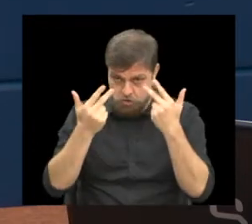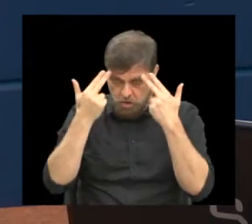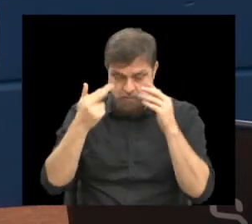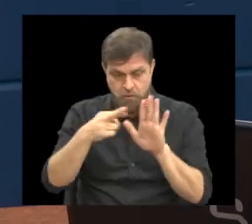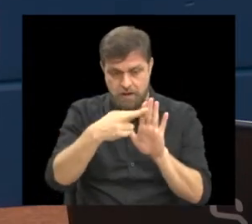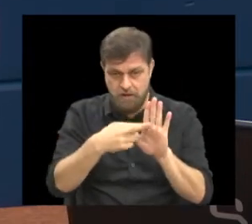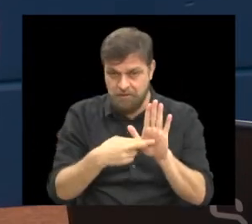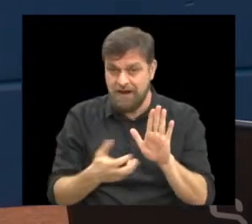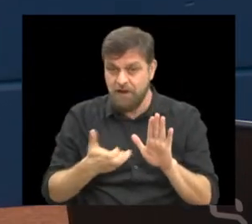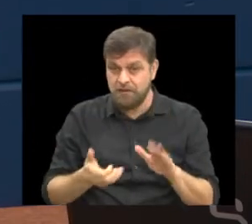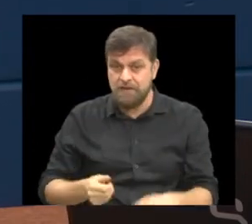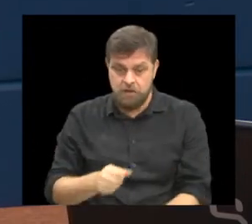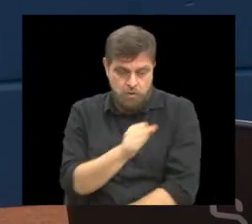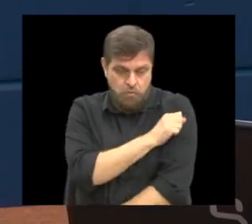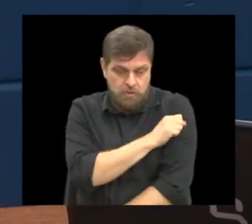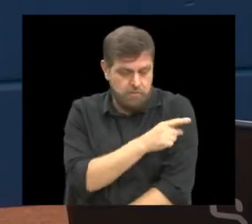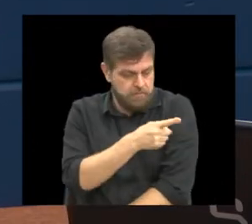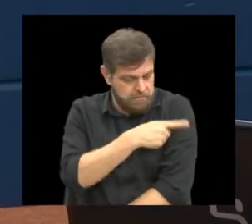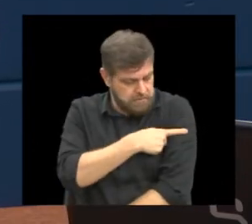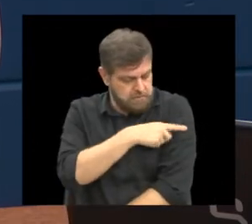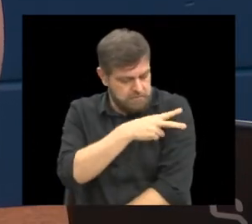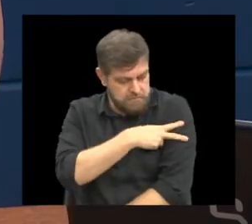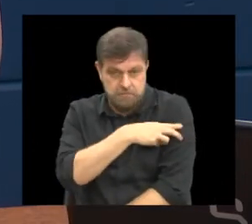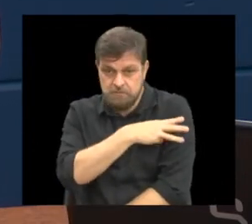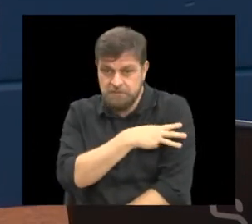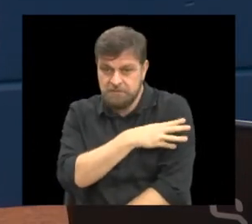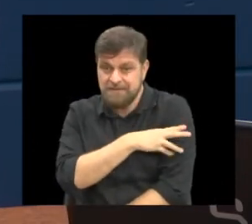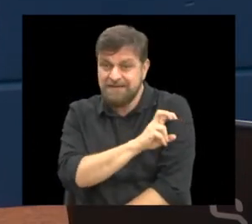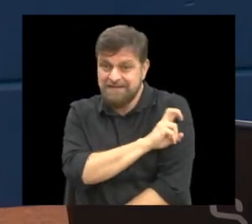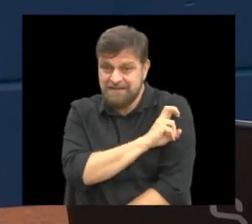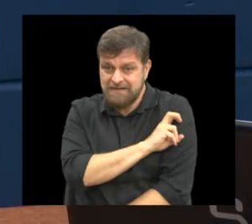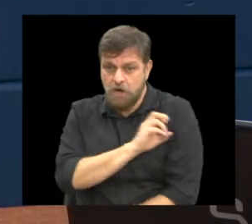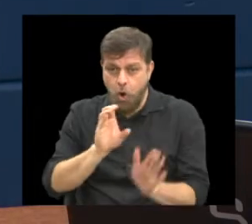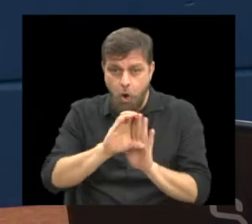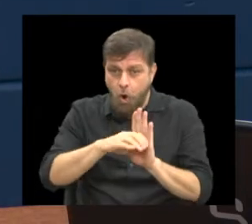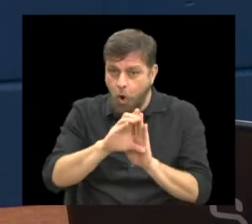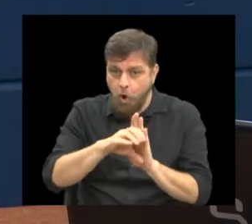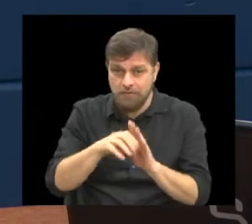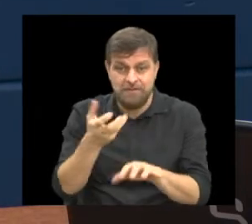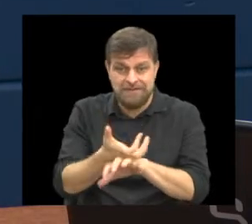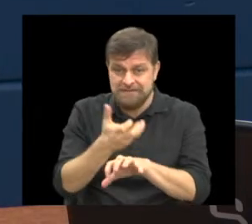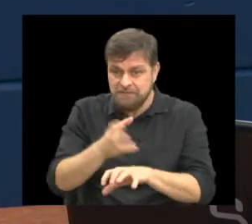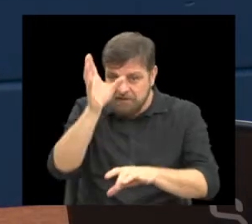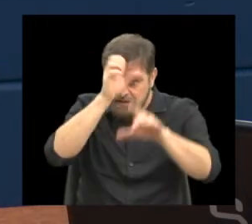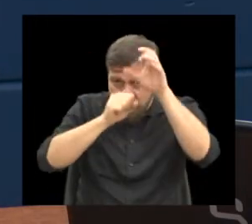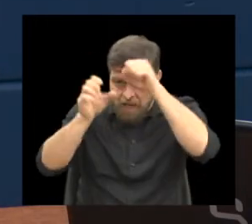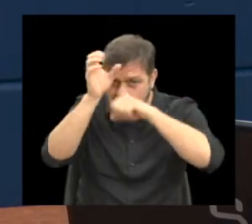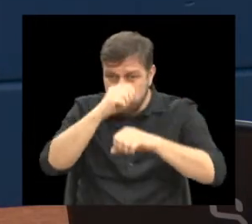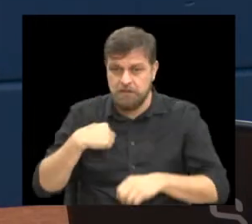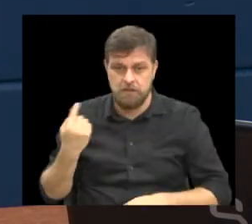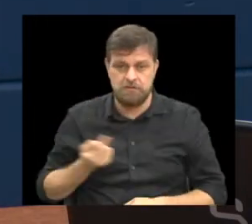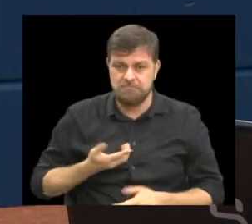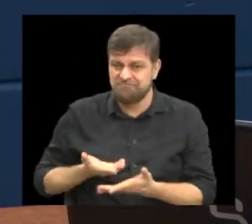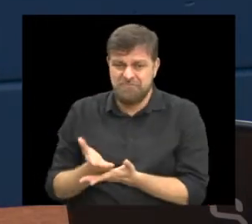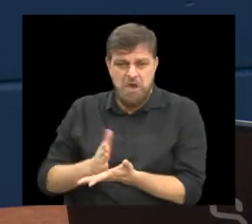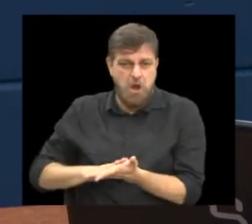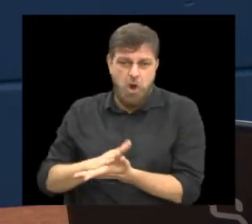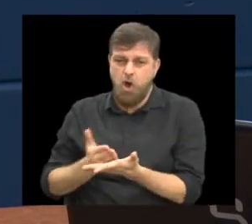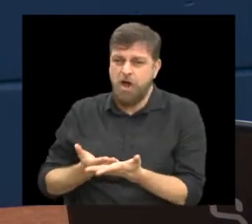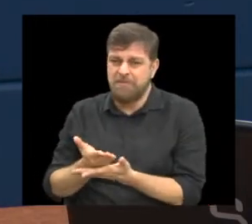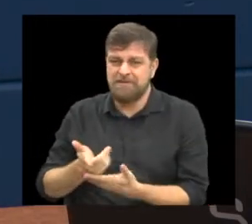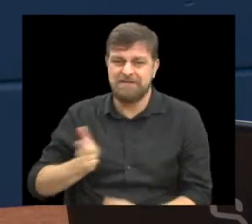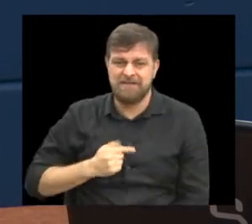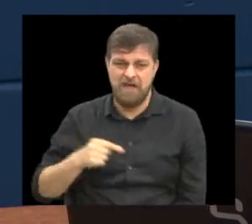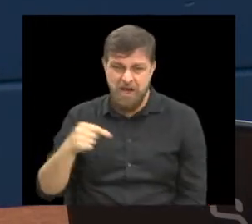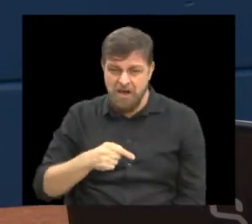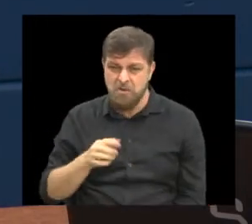que esse meu aluno comece no 1º ano e termine com o conteúdo do 5º ano. Nós não nos incomodamos muito de quanto tempo